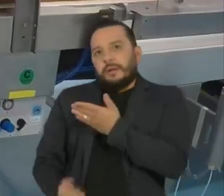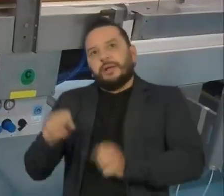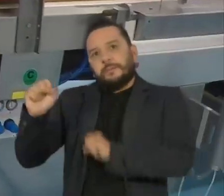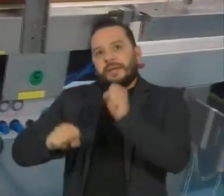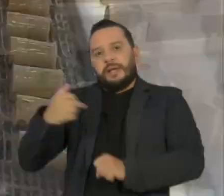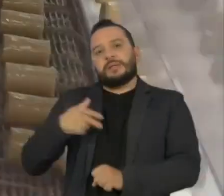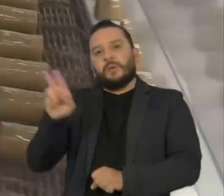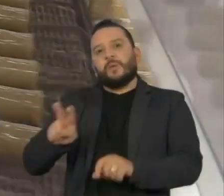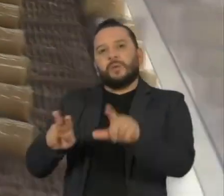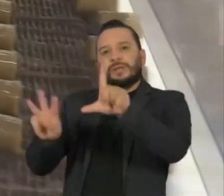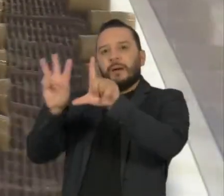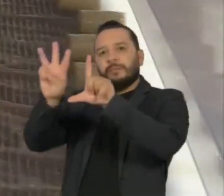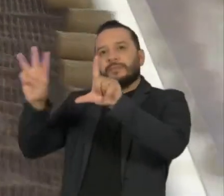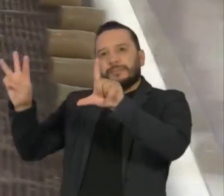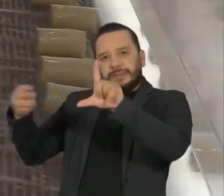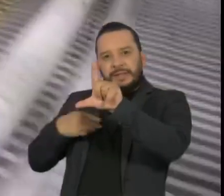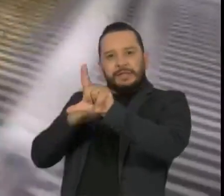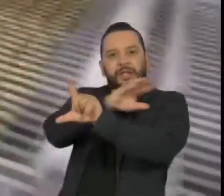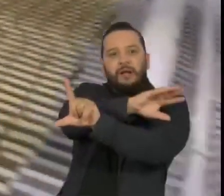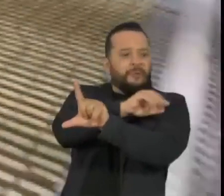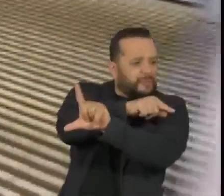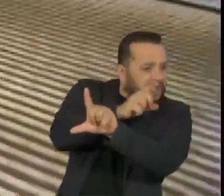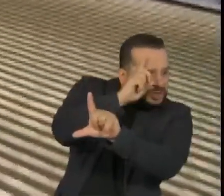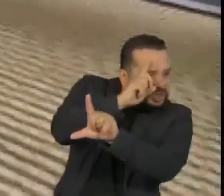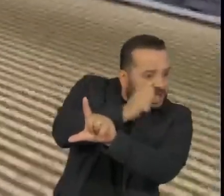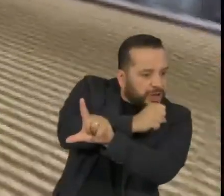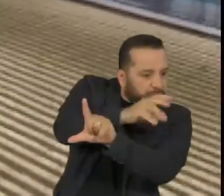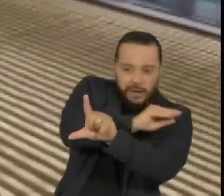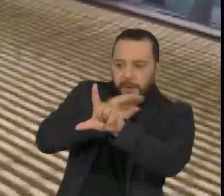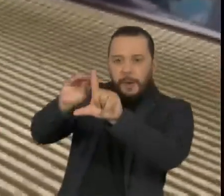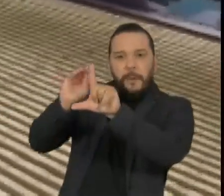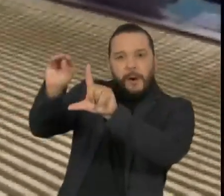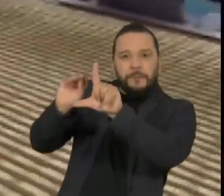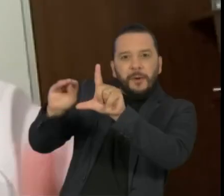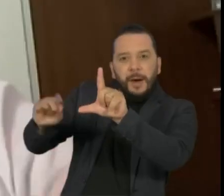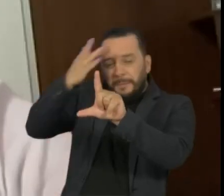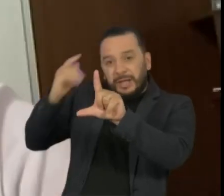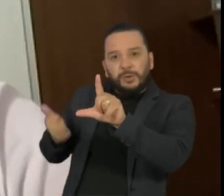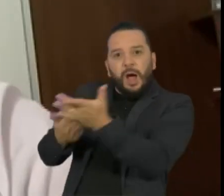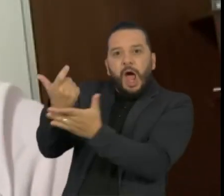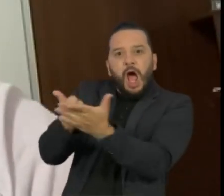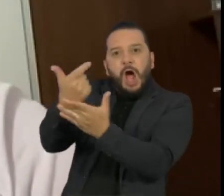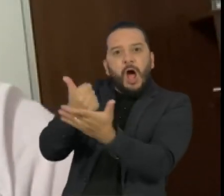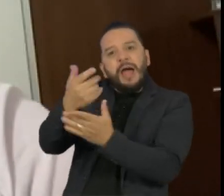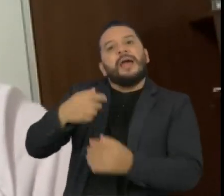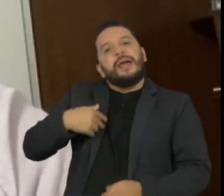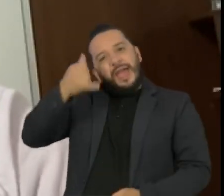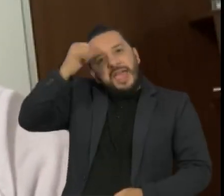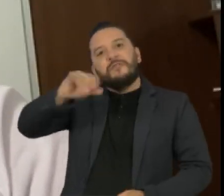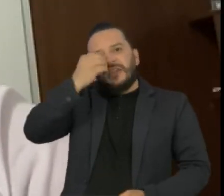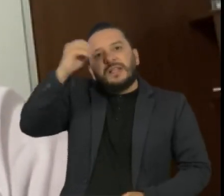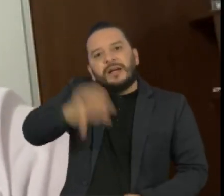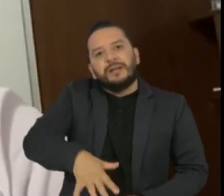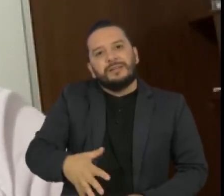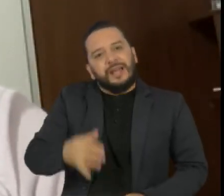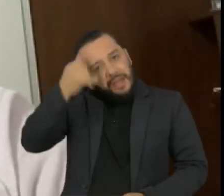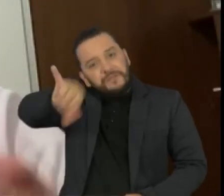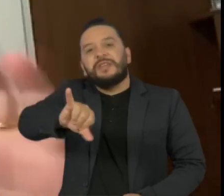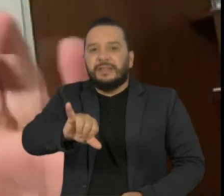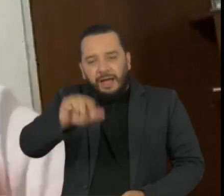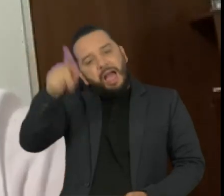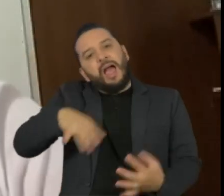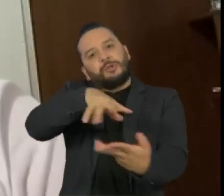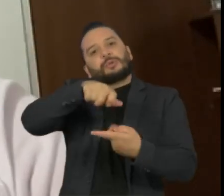ter evitado o descarte de 500 toneladas de alimentos. O foco da iniciativa é muito mais sustentável do que comercial.